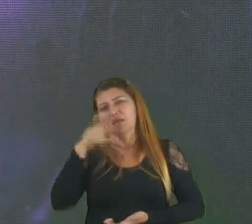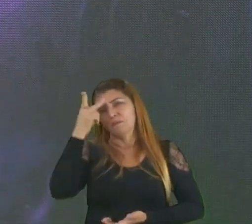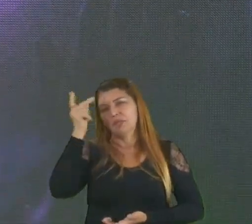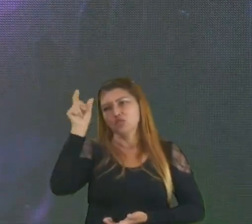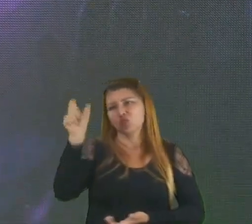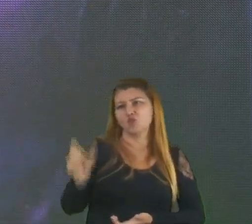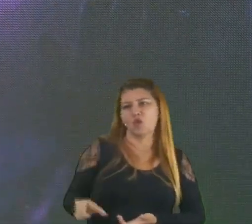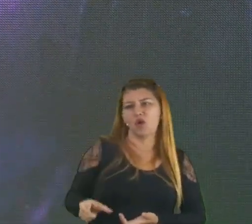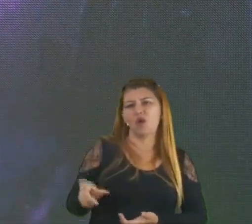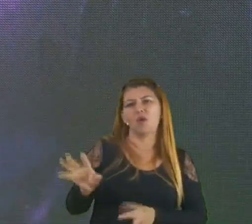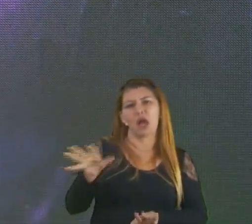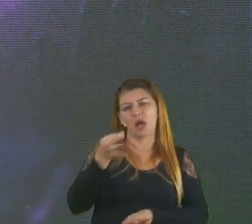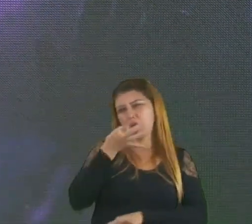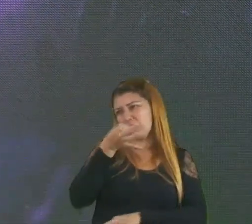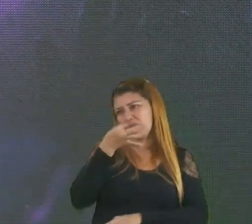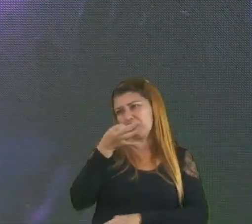assim: